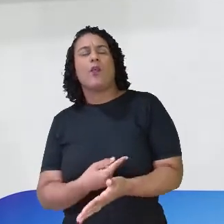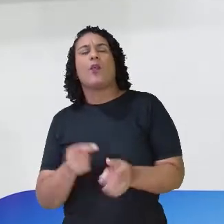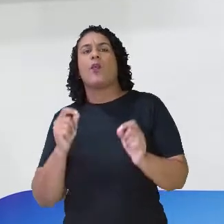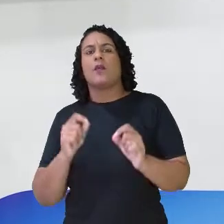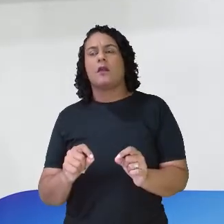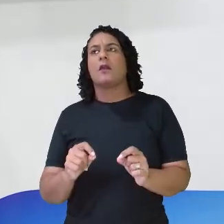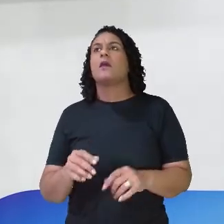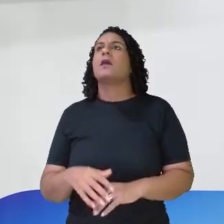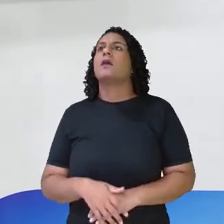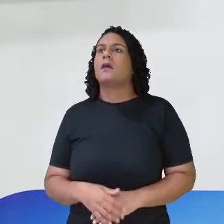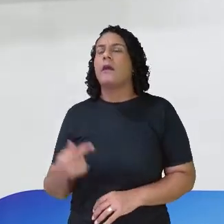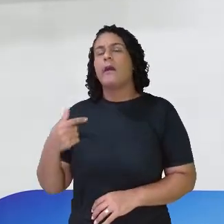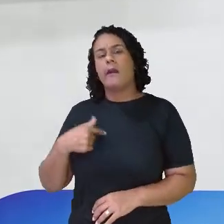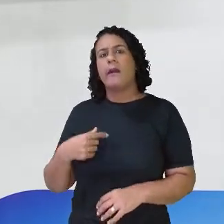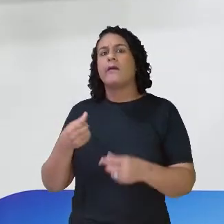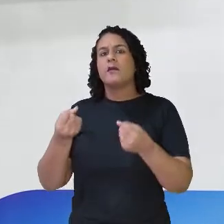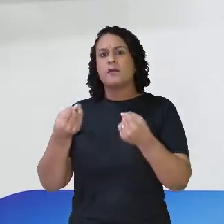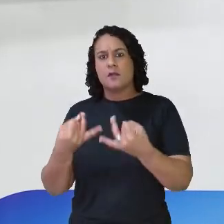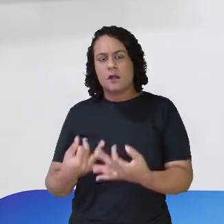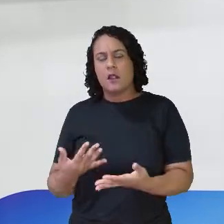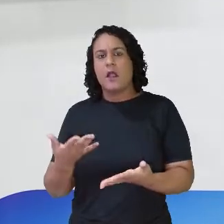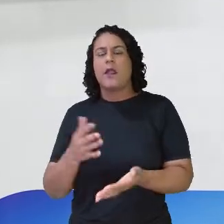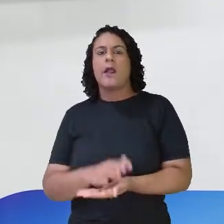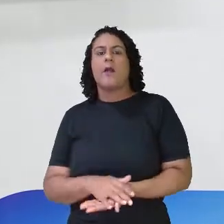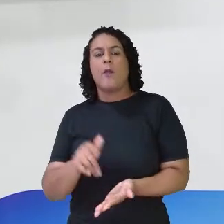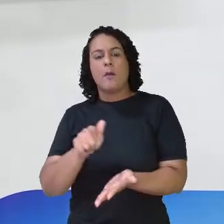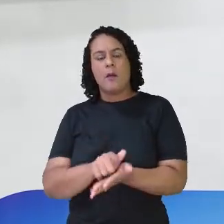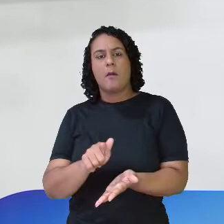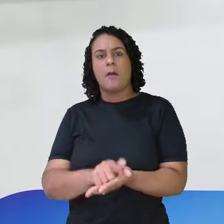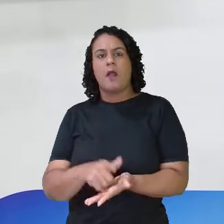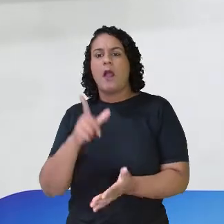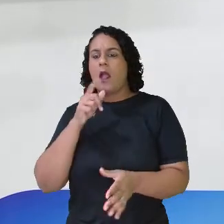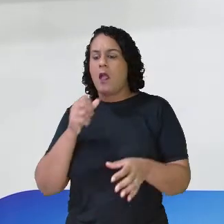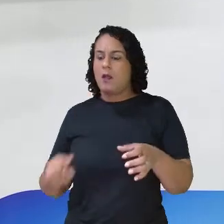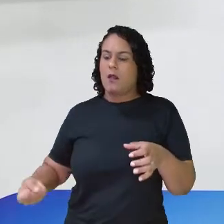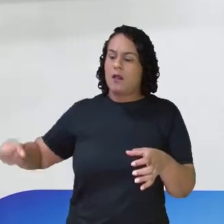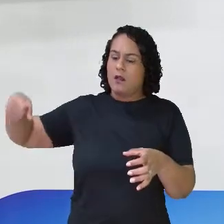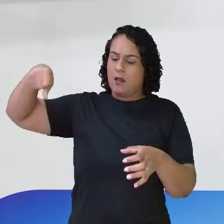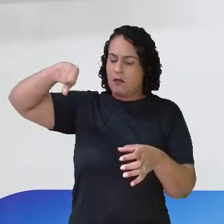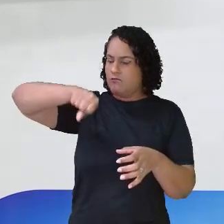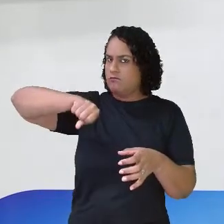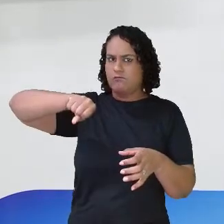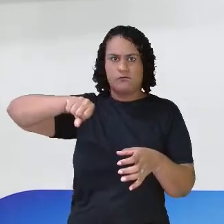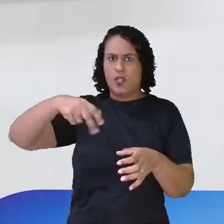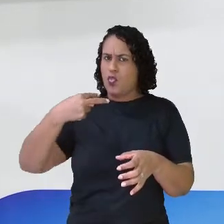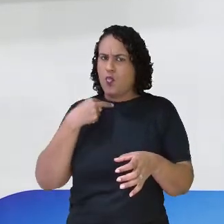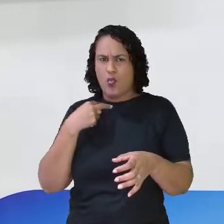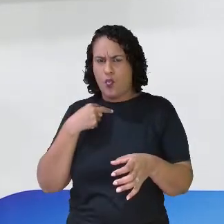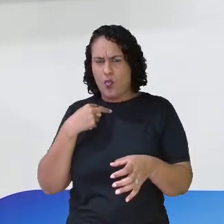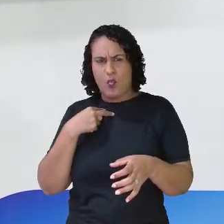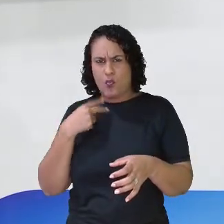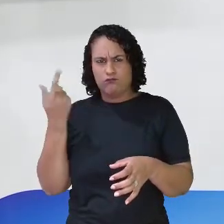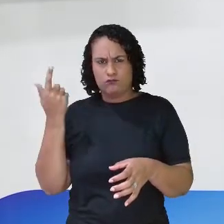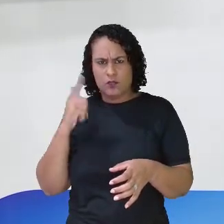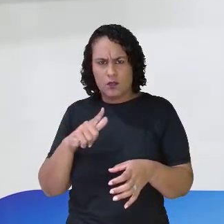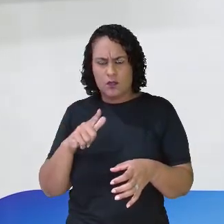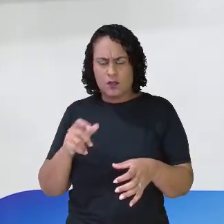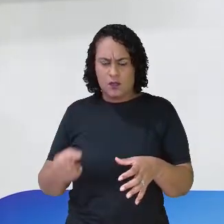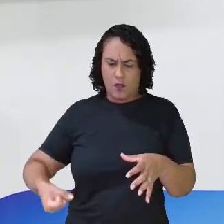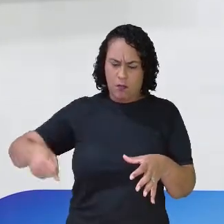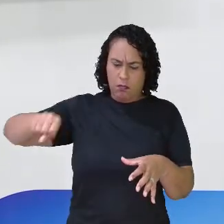que se eu pegar uma folha e jogar água nela, eu não vou conseguir encher ela. É verdade? É